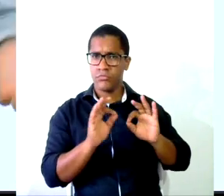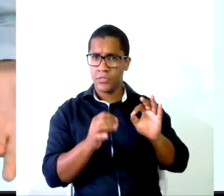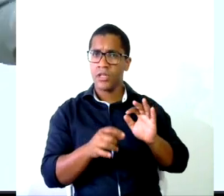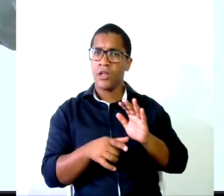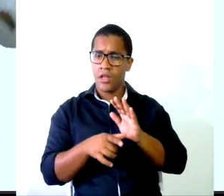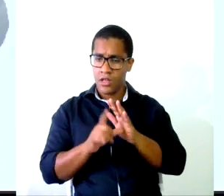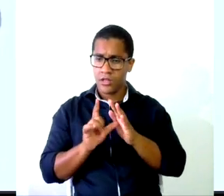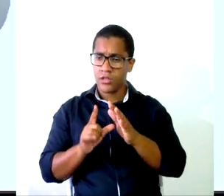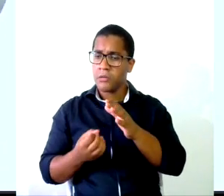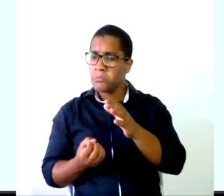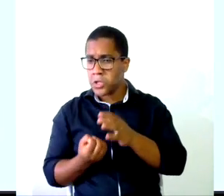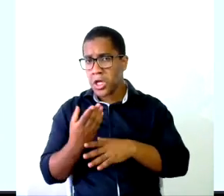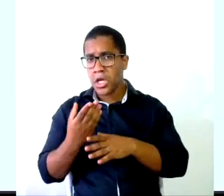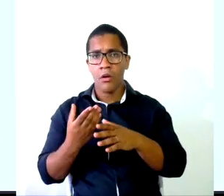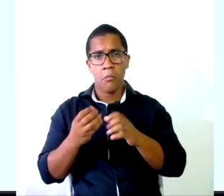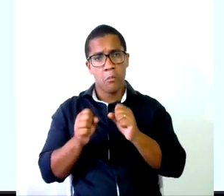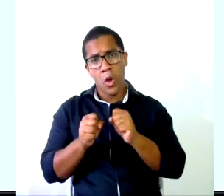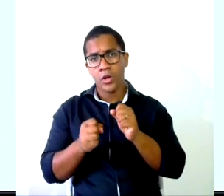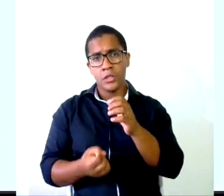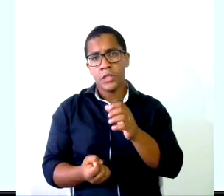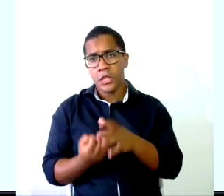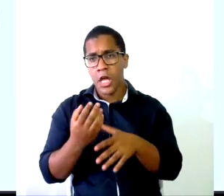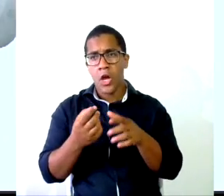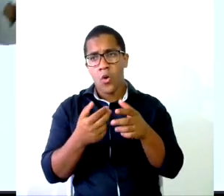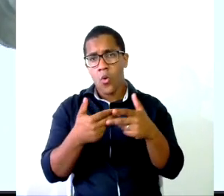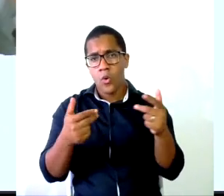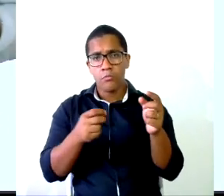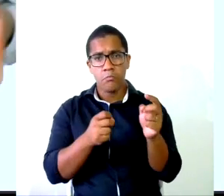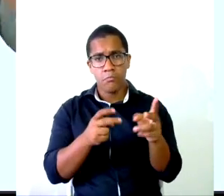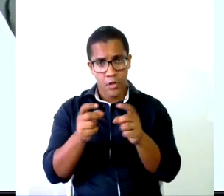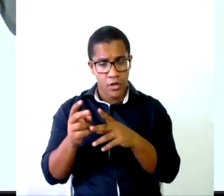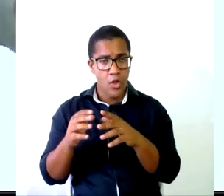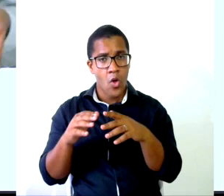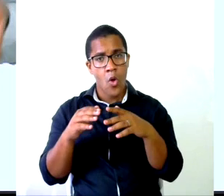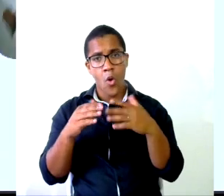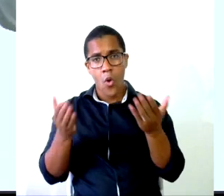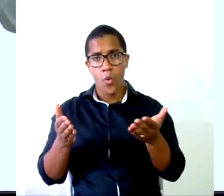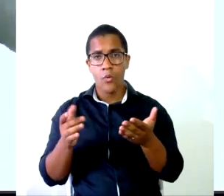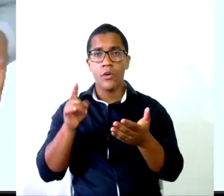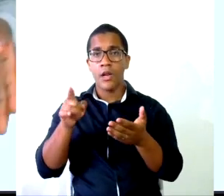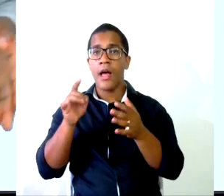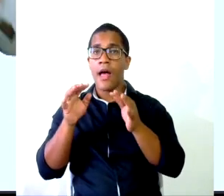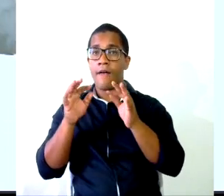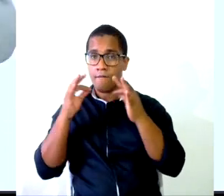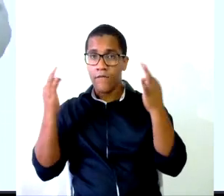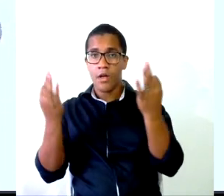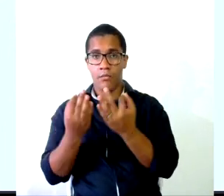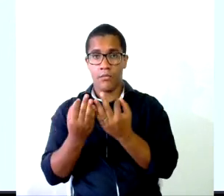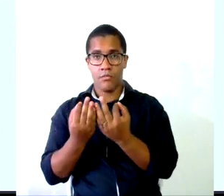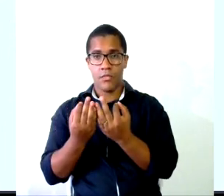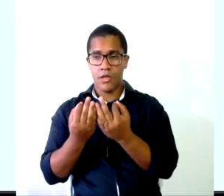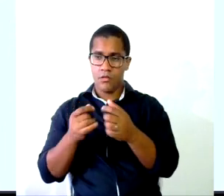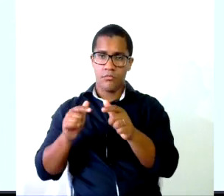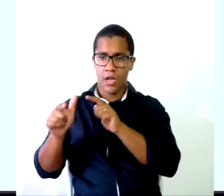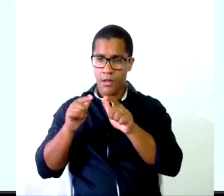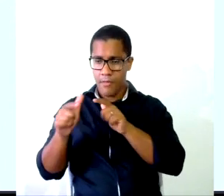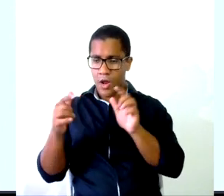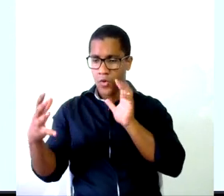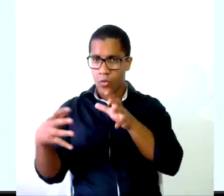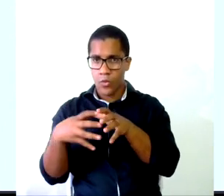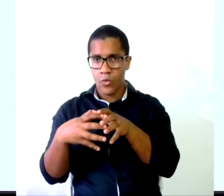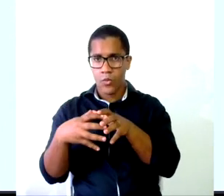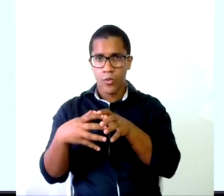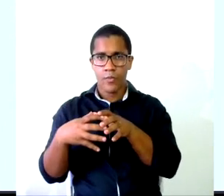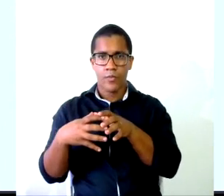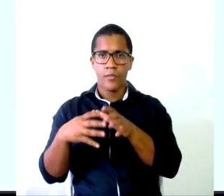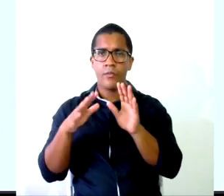em pequenos negócios ou familiares. E quem vai suprir